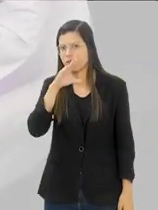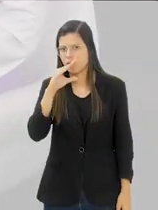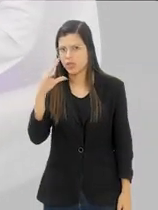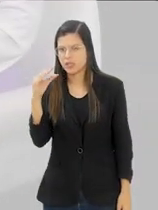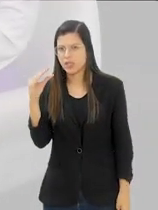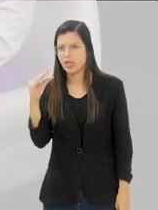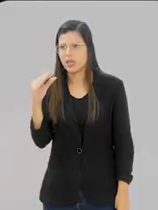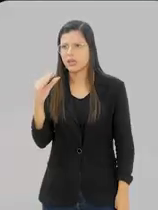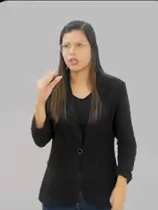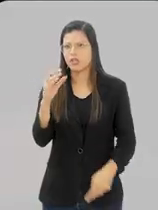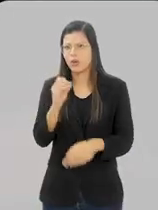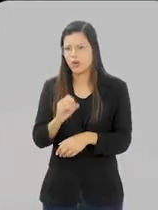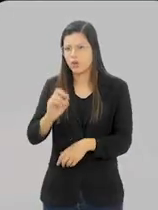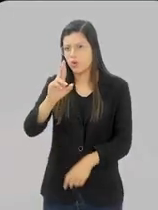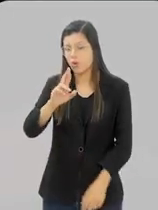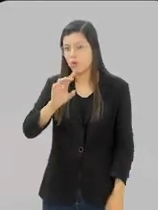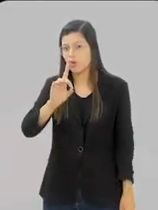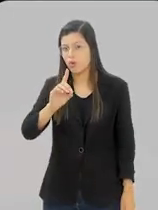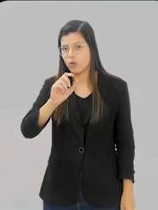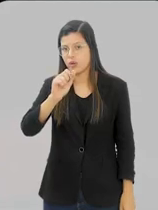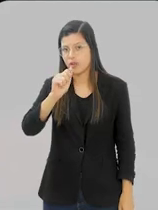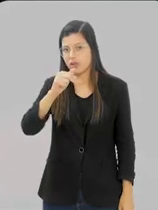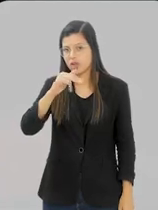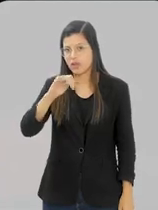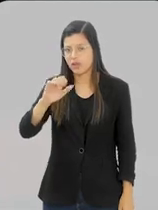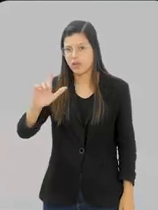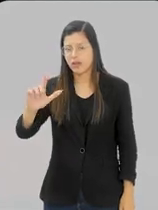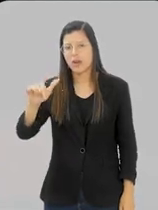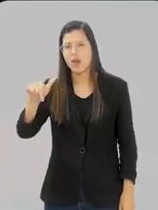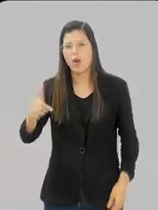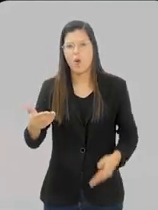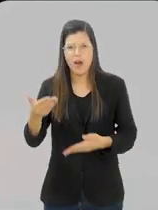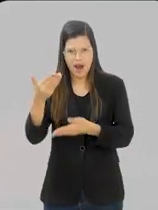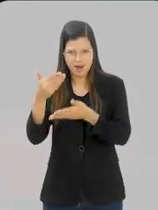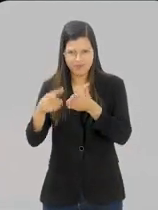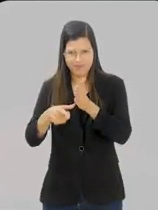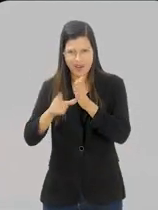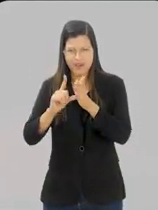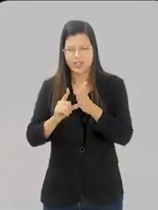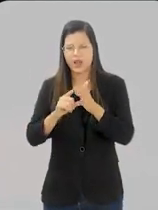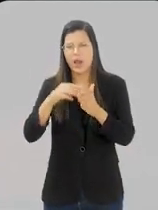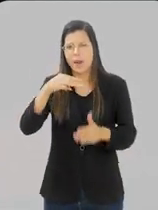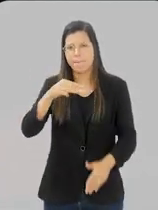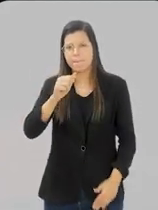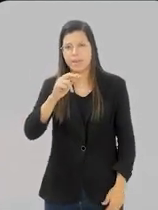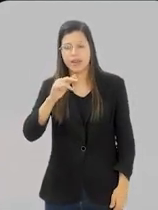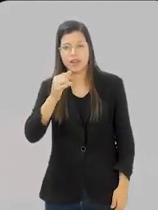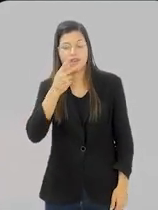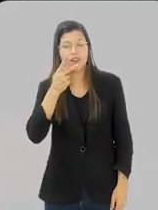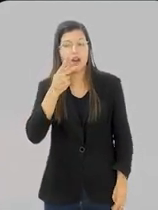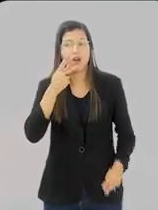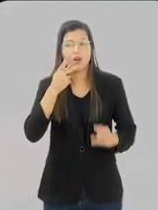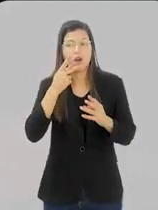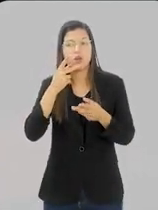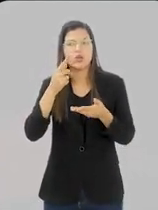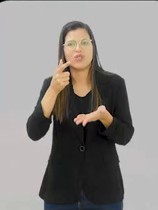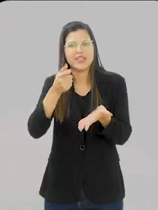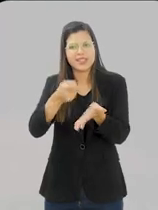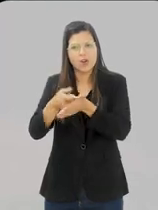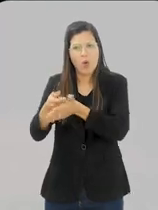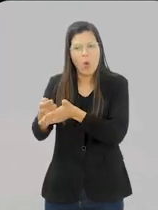adolescentes. Doutor Daniel, no bloco anterior, a Maria estava falando, né, sobre essa questão do consumo